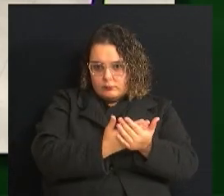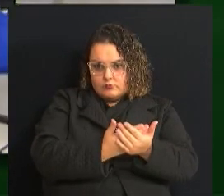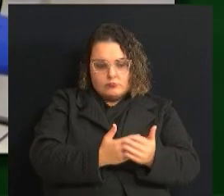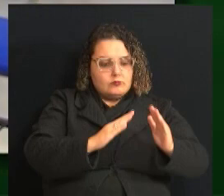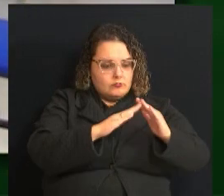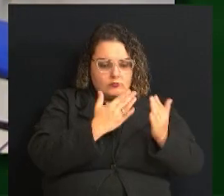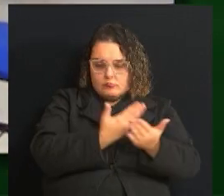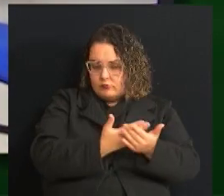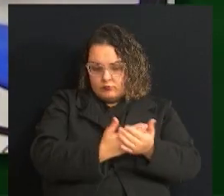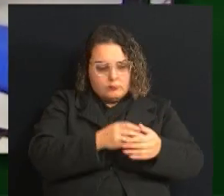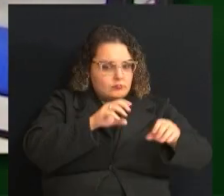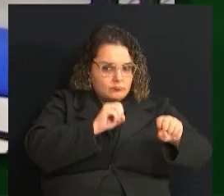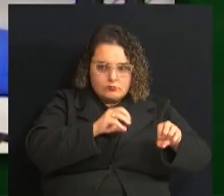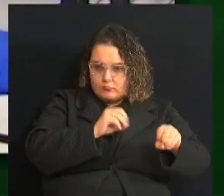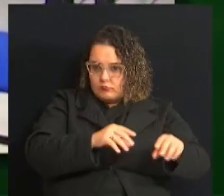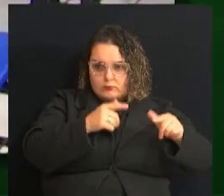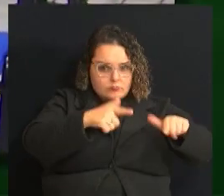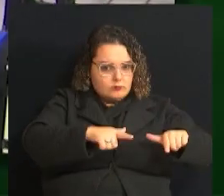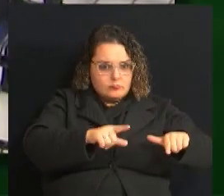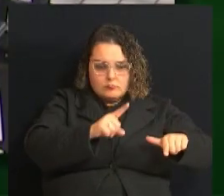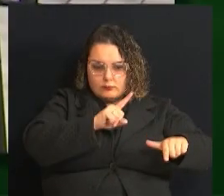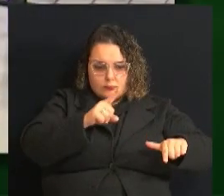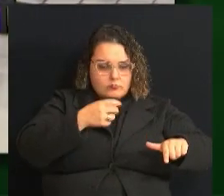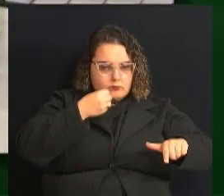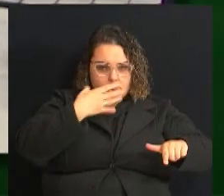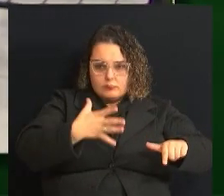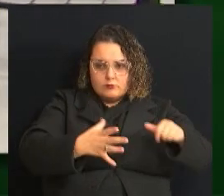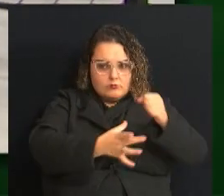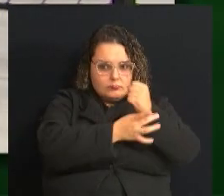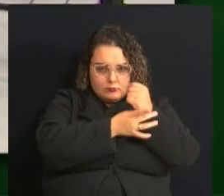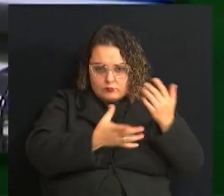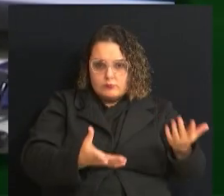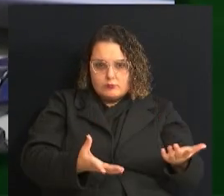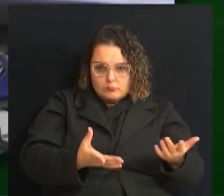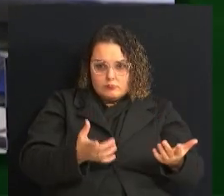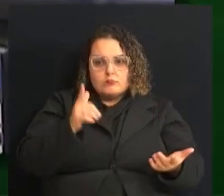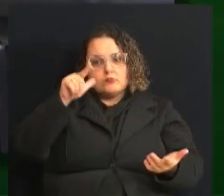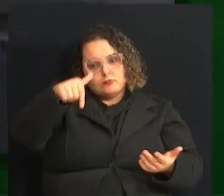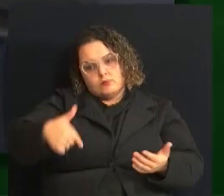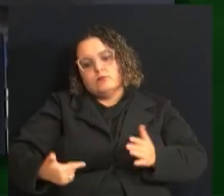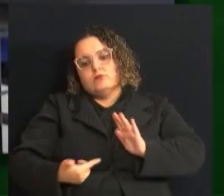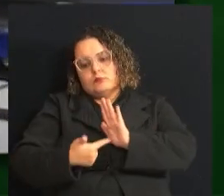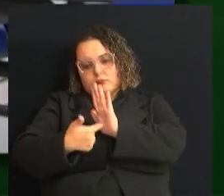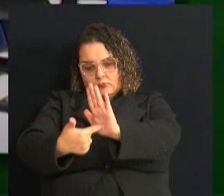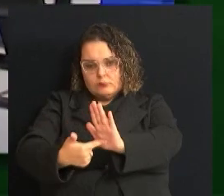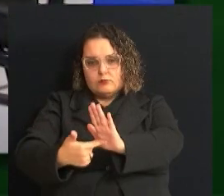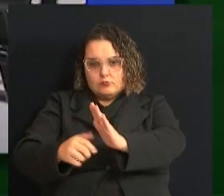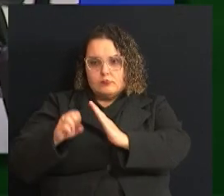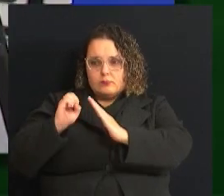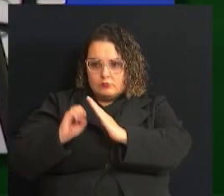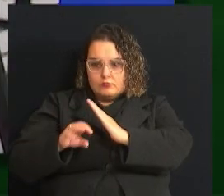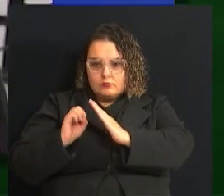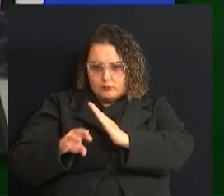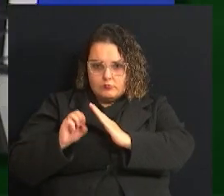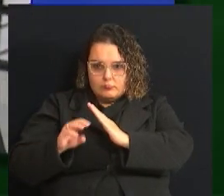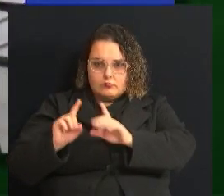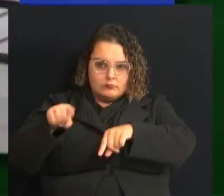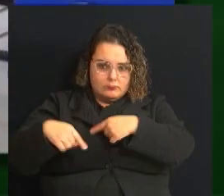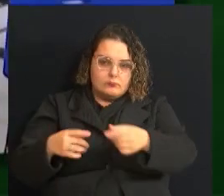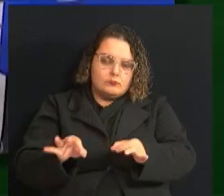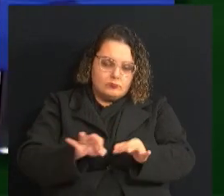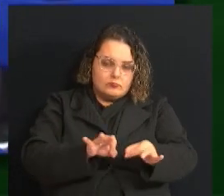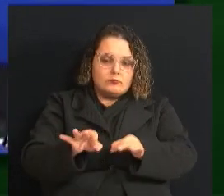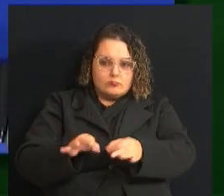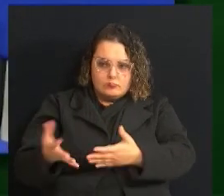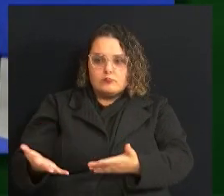de que a escola não é um ambiente sadio, seguro, para então apresentar a educação domiciliar, né, entre outros projetos, como